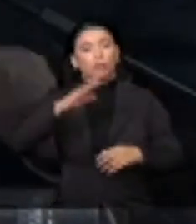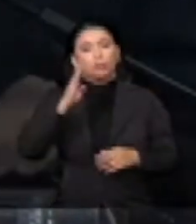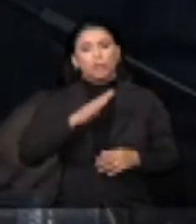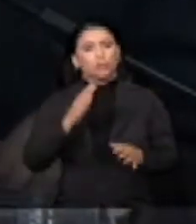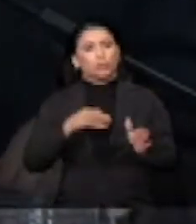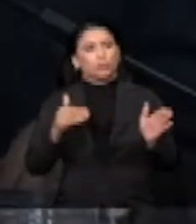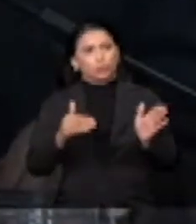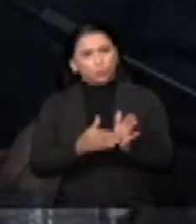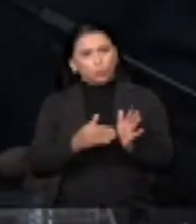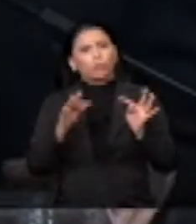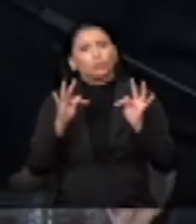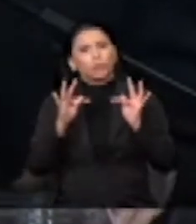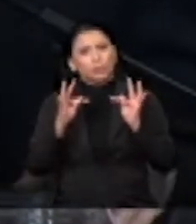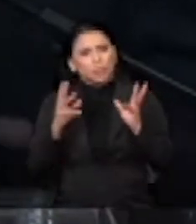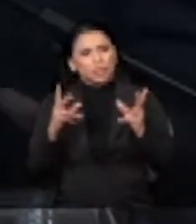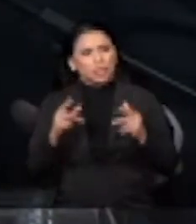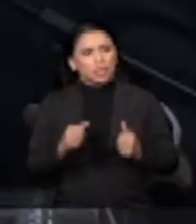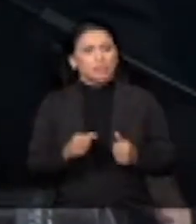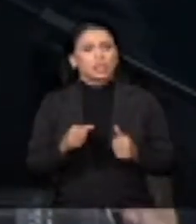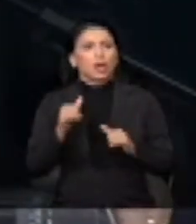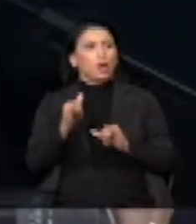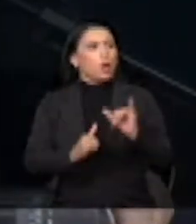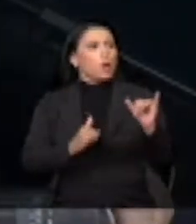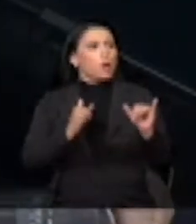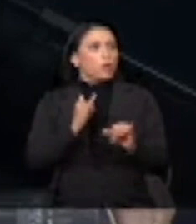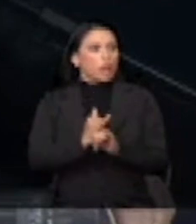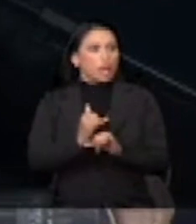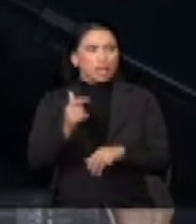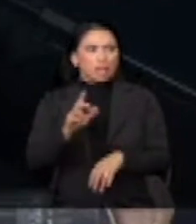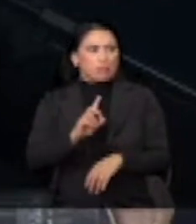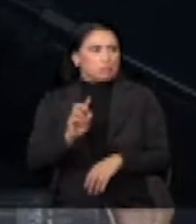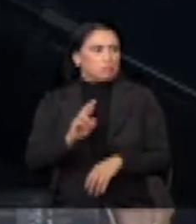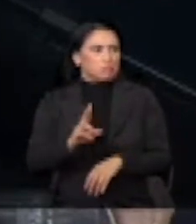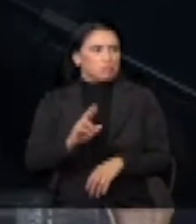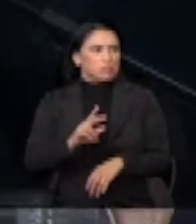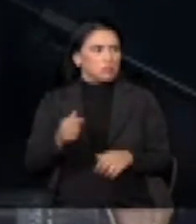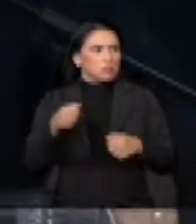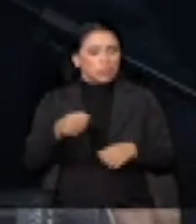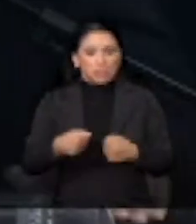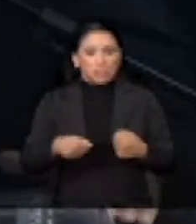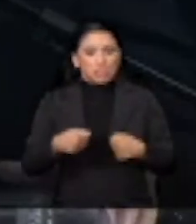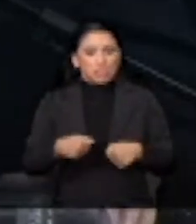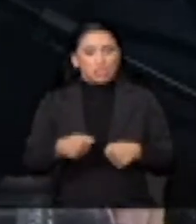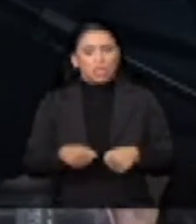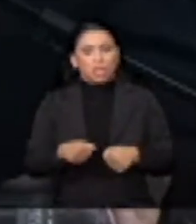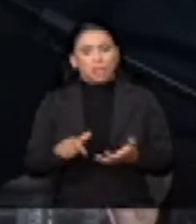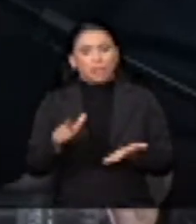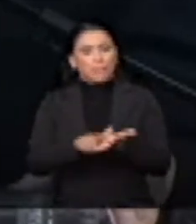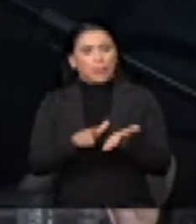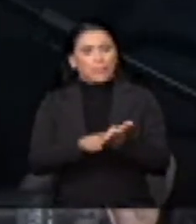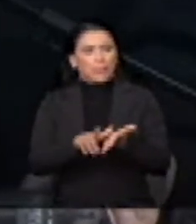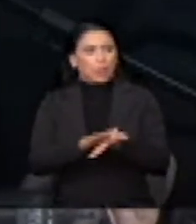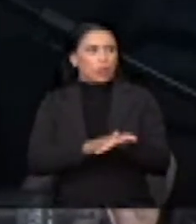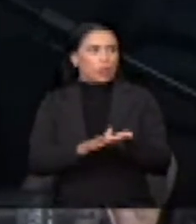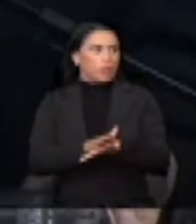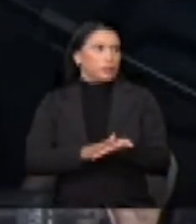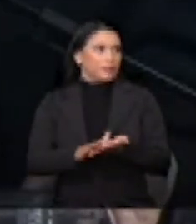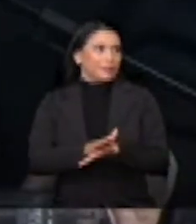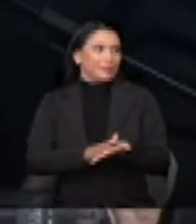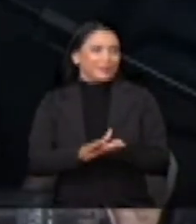totalmente online sem necessidade de papéis acontece que em Outubro de 2013